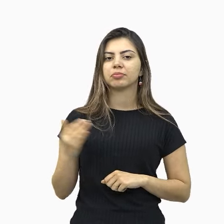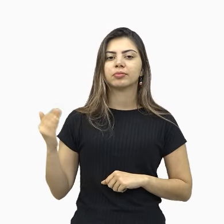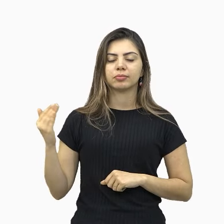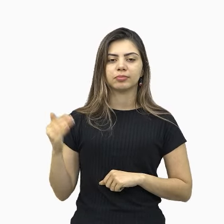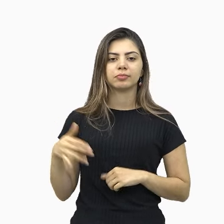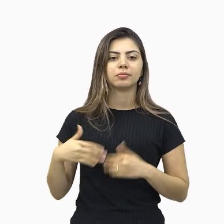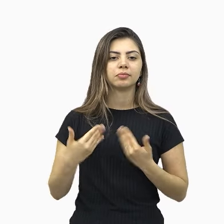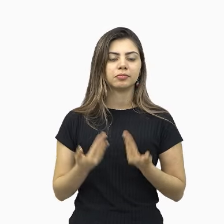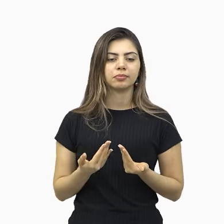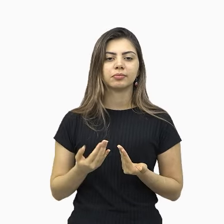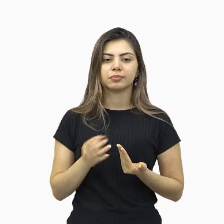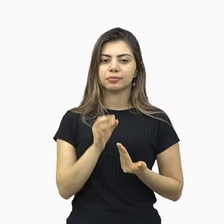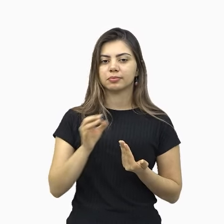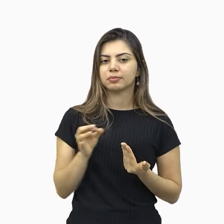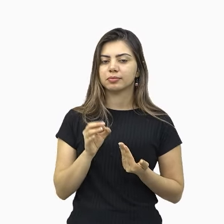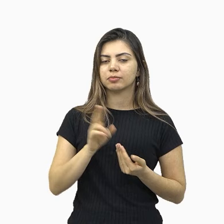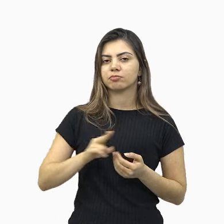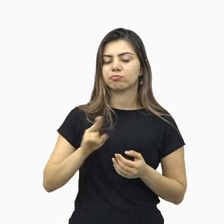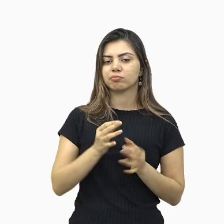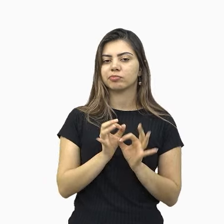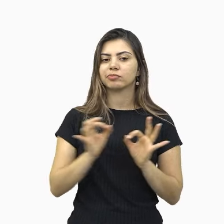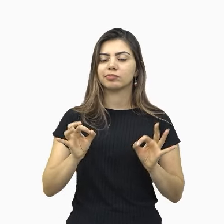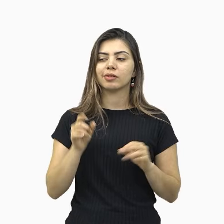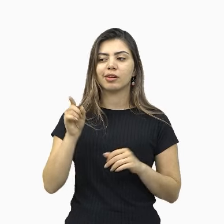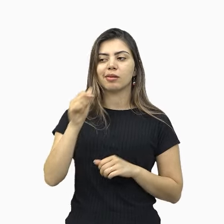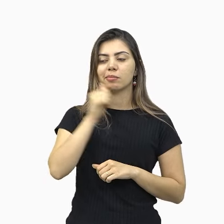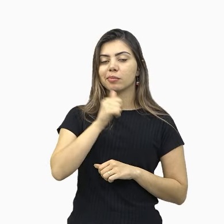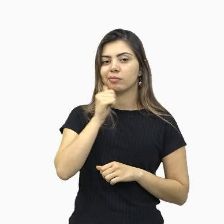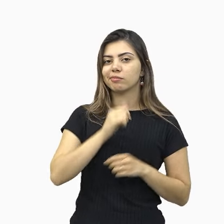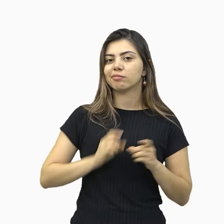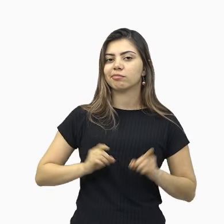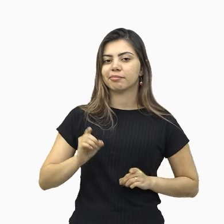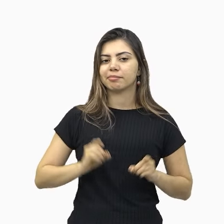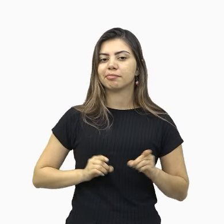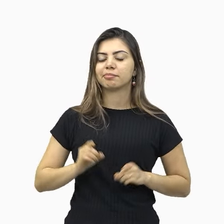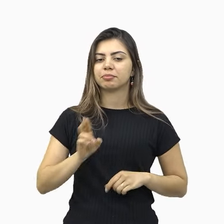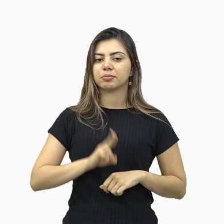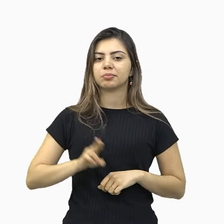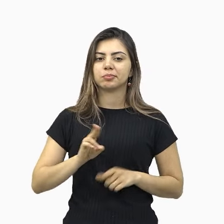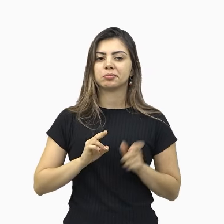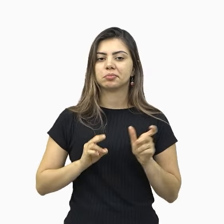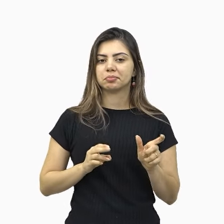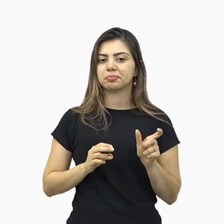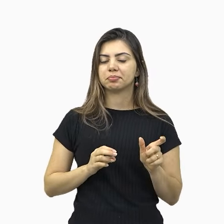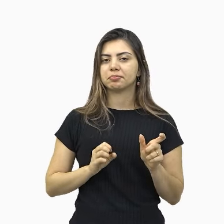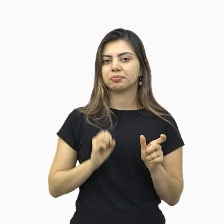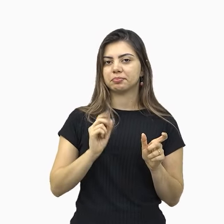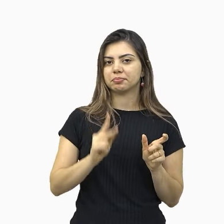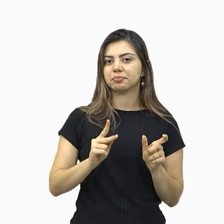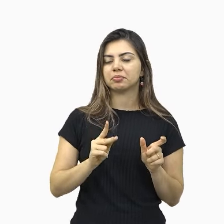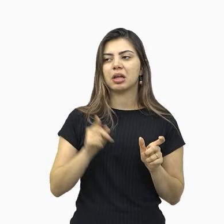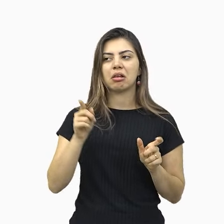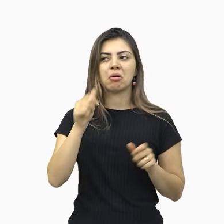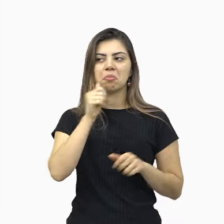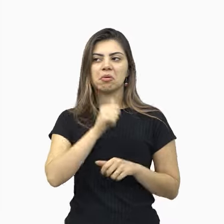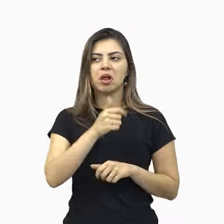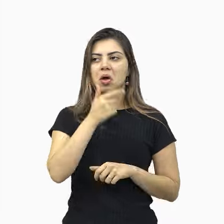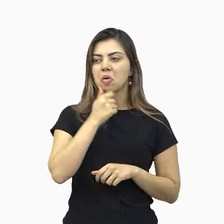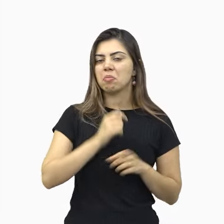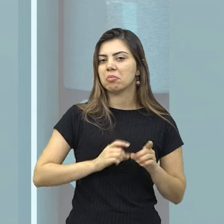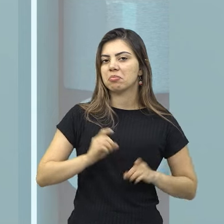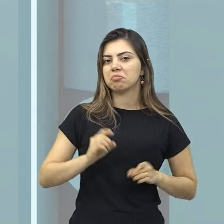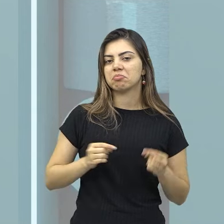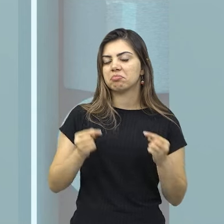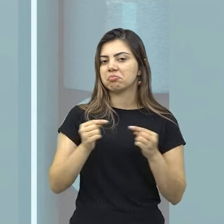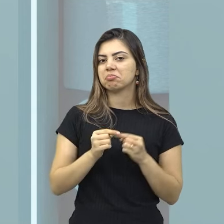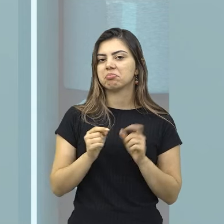Então, she is my cousin, ela é minha prima. He is my cousin, ele é meu primo.